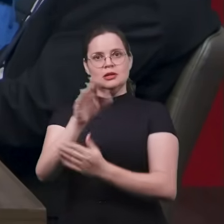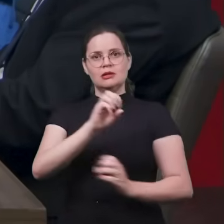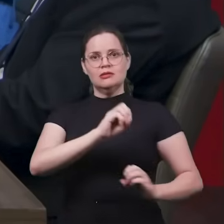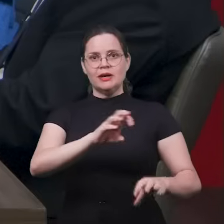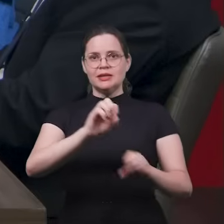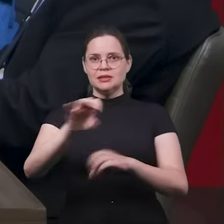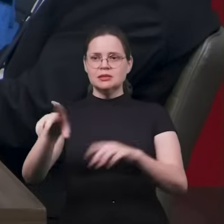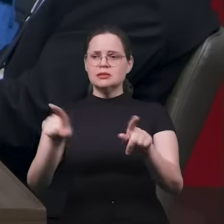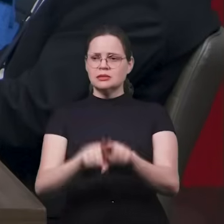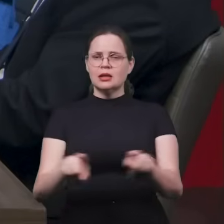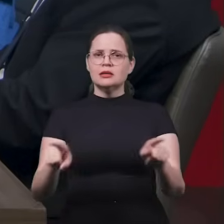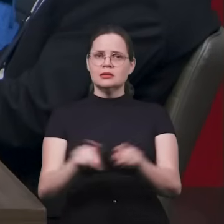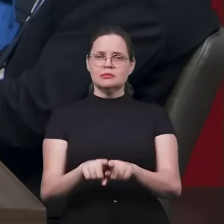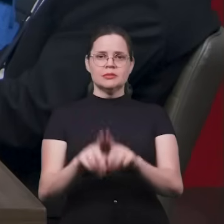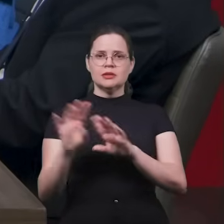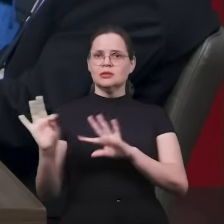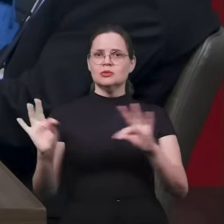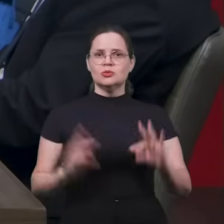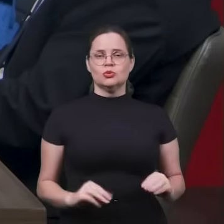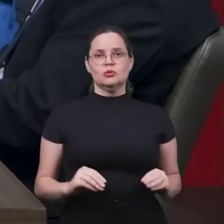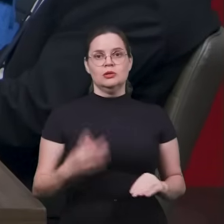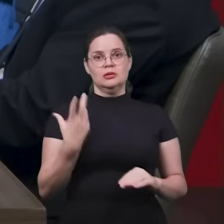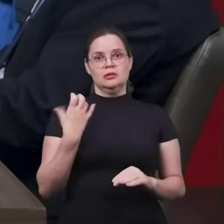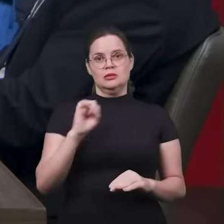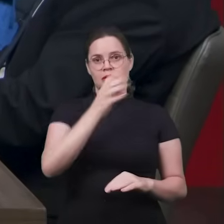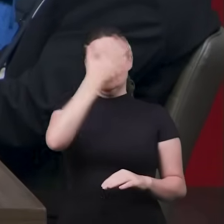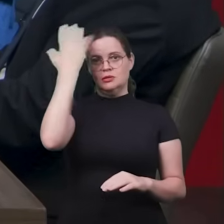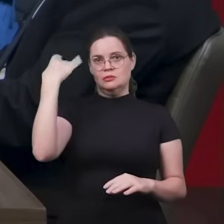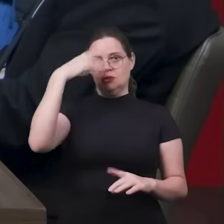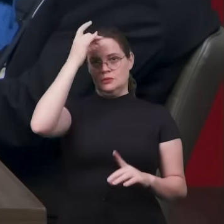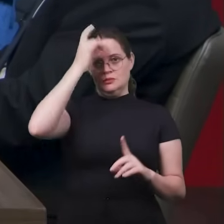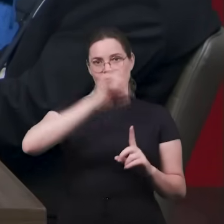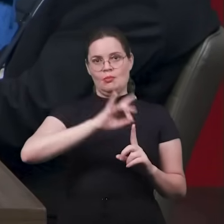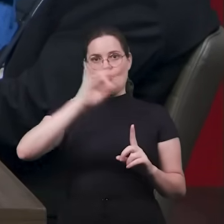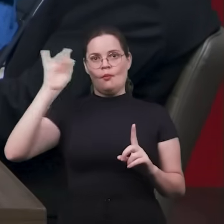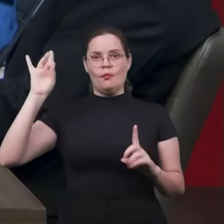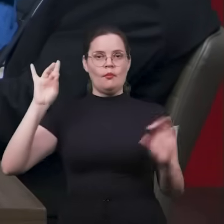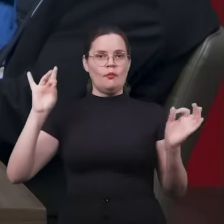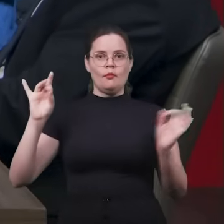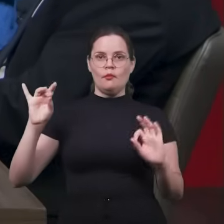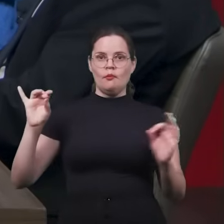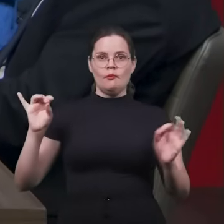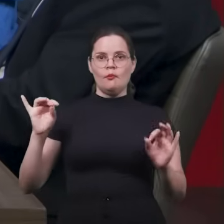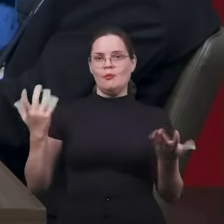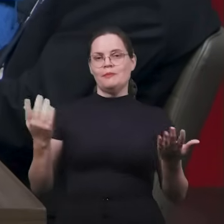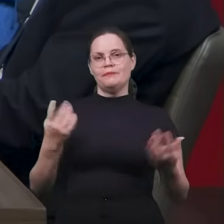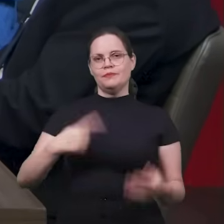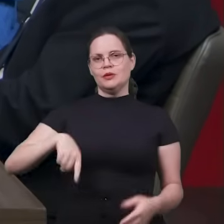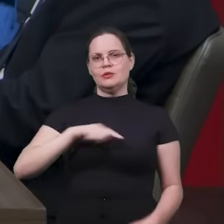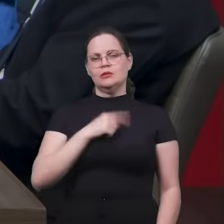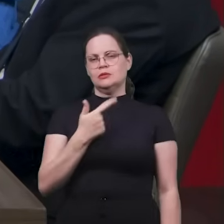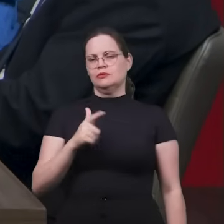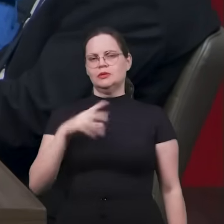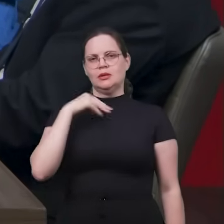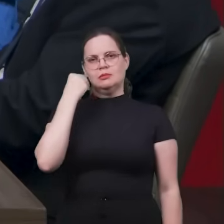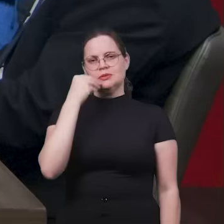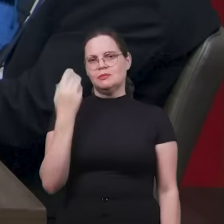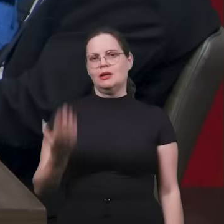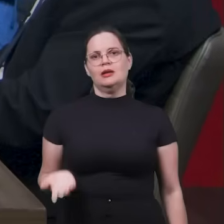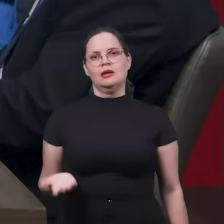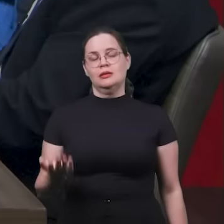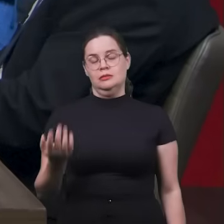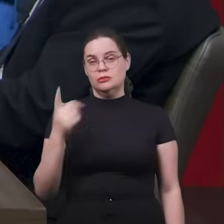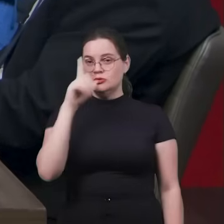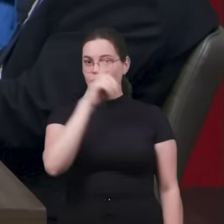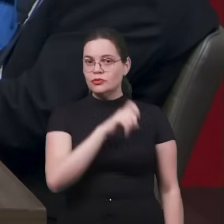vos ensinará. Então, sem o Espírito Santo presente, essa experiência, fica